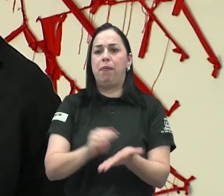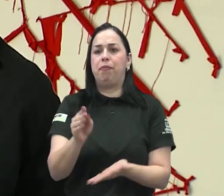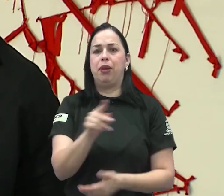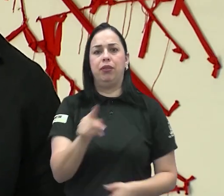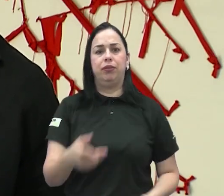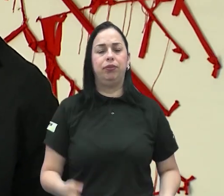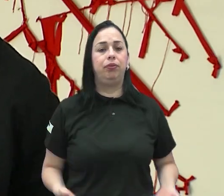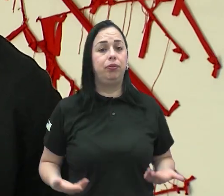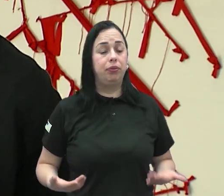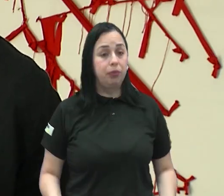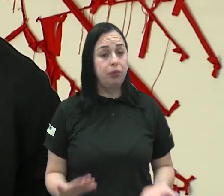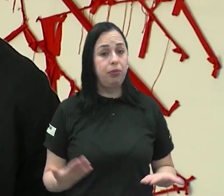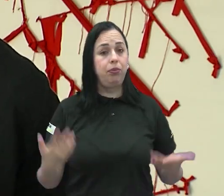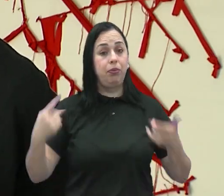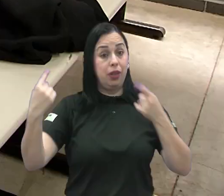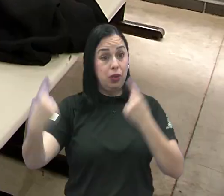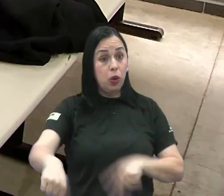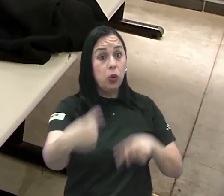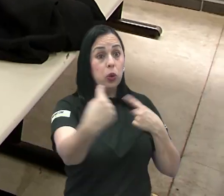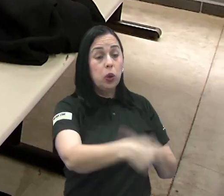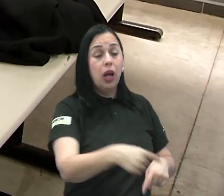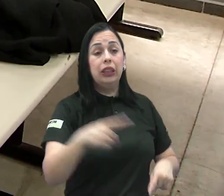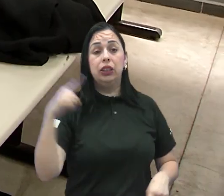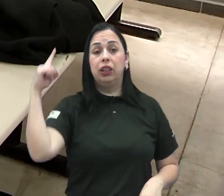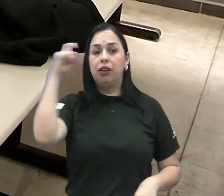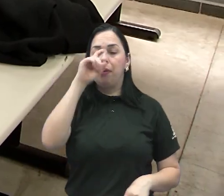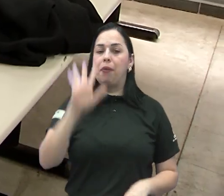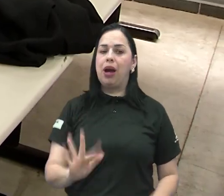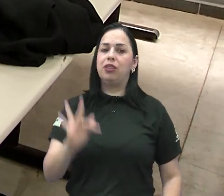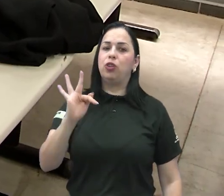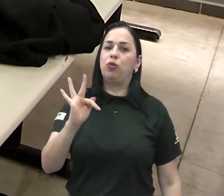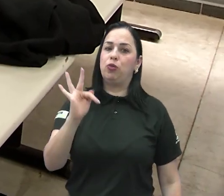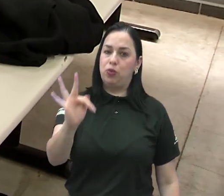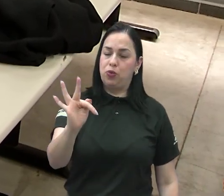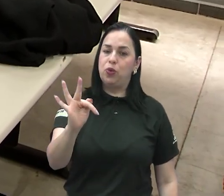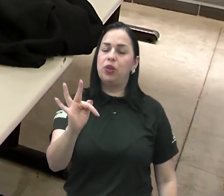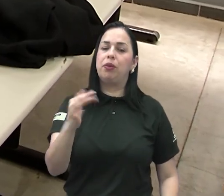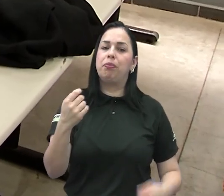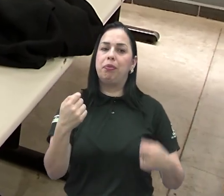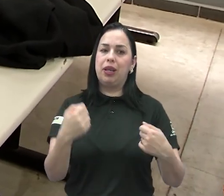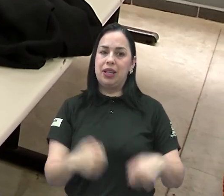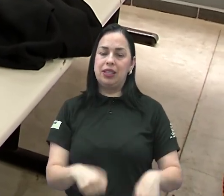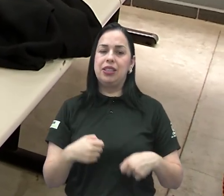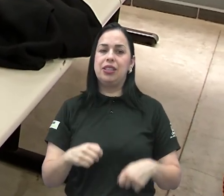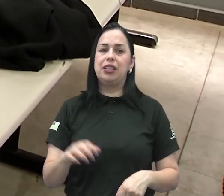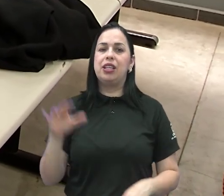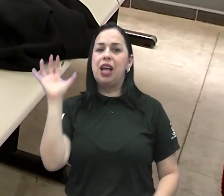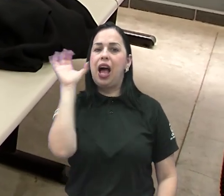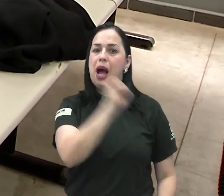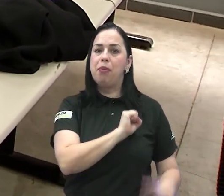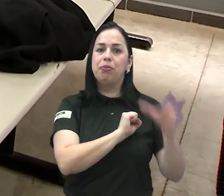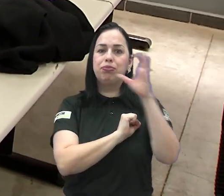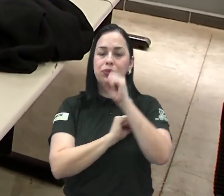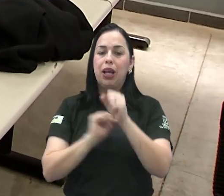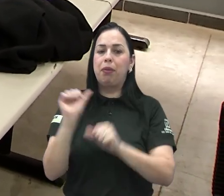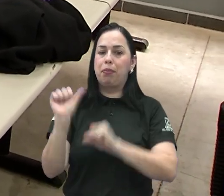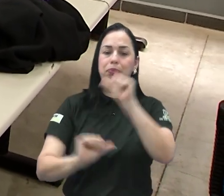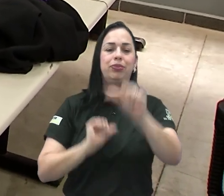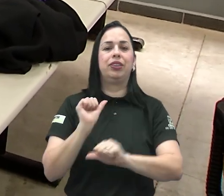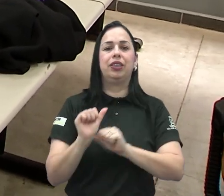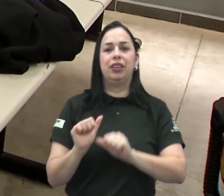ou seja, a falta de professor. O desafio é grande, mas o futuro da educação depende de